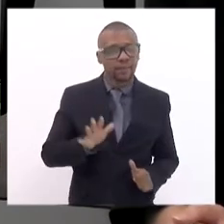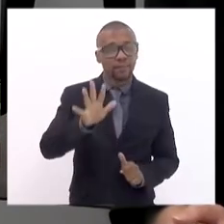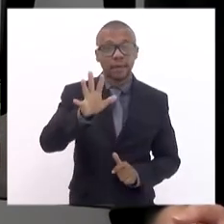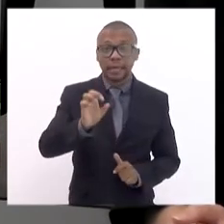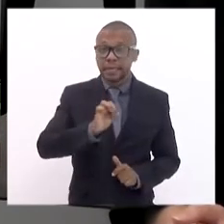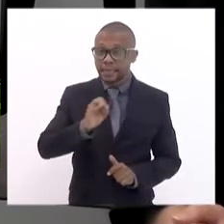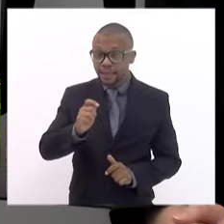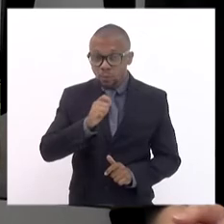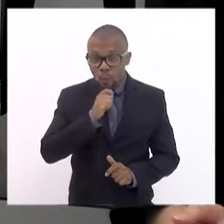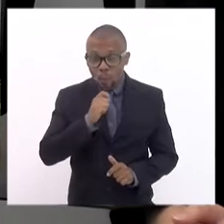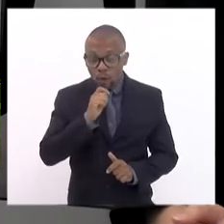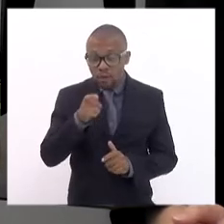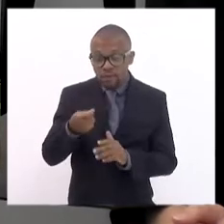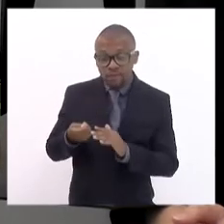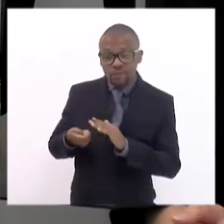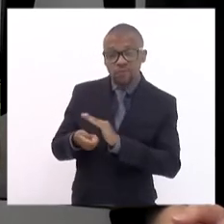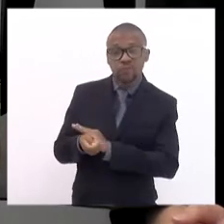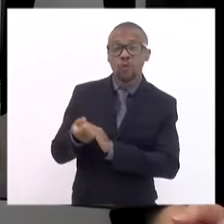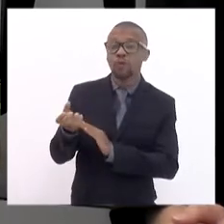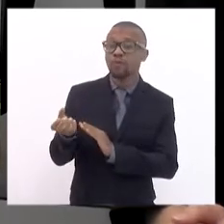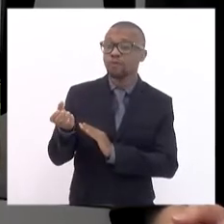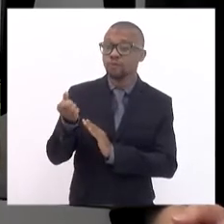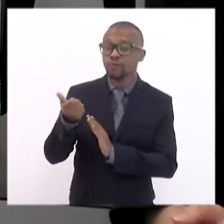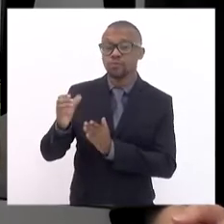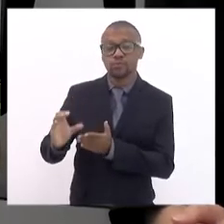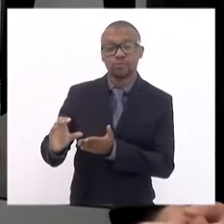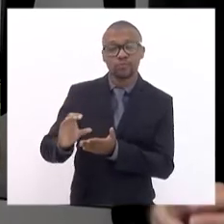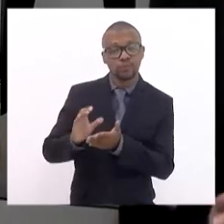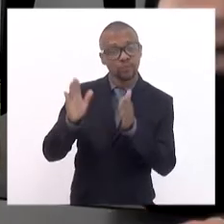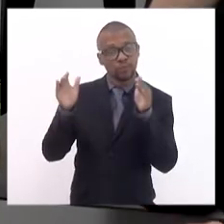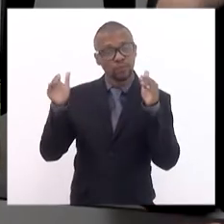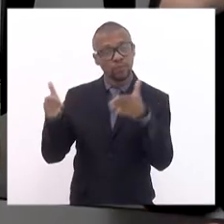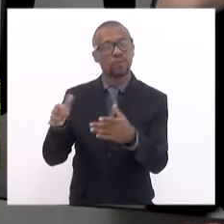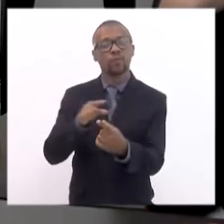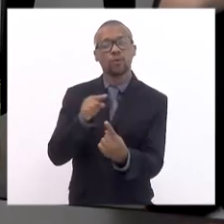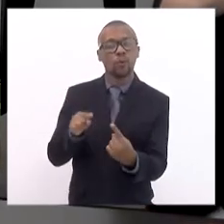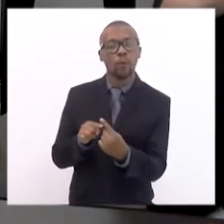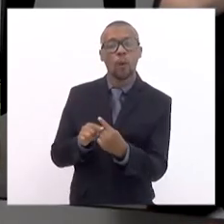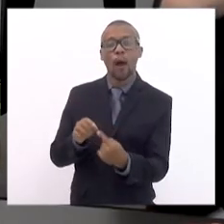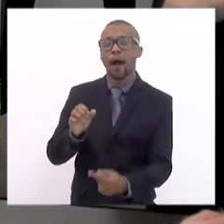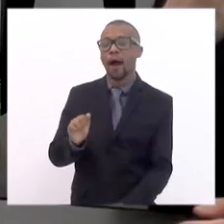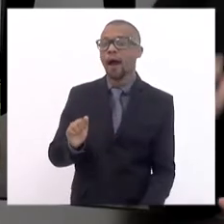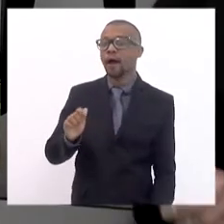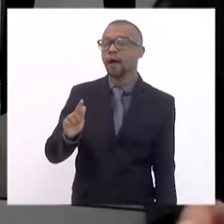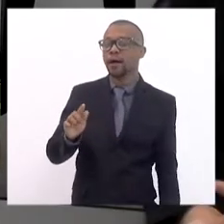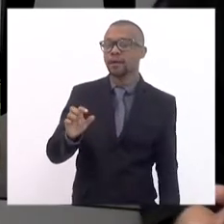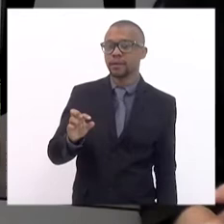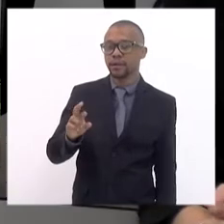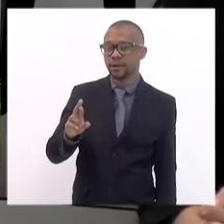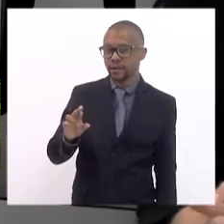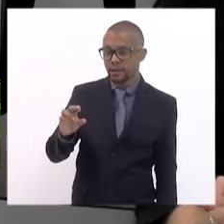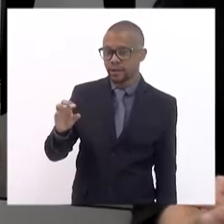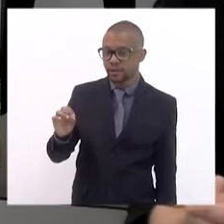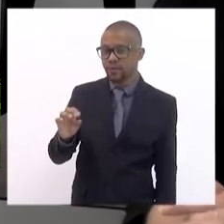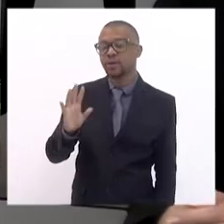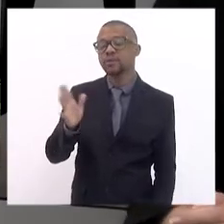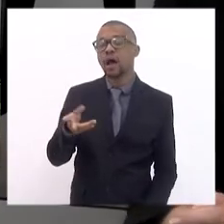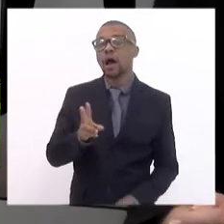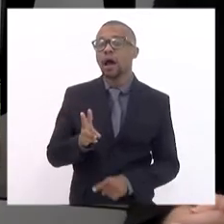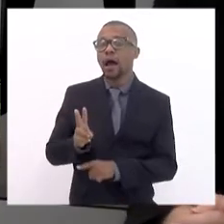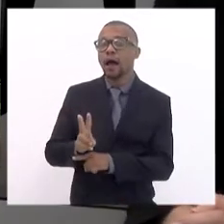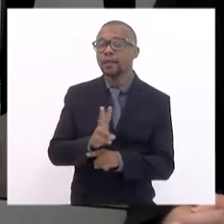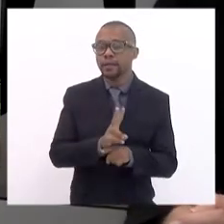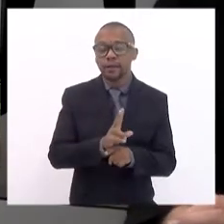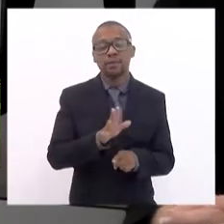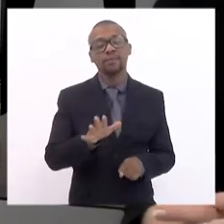fundo específico, uma linha específica para isso, a AGRI ela já atende esse público por meio